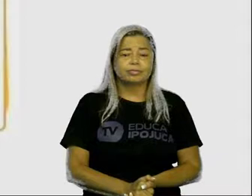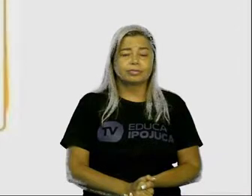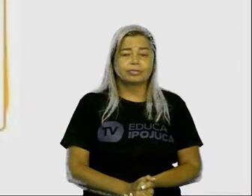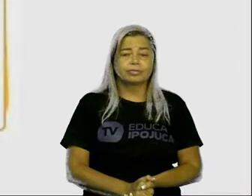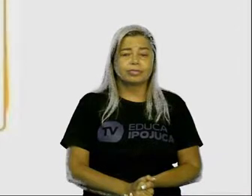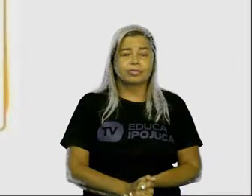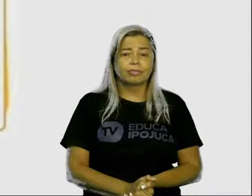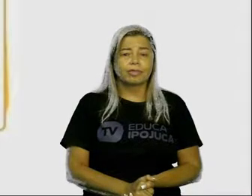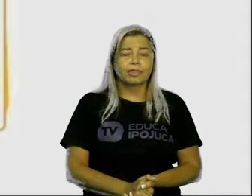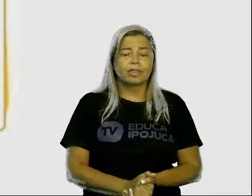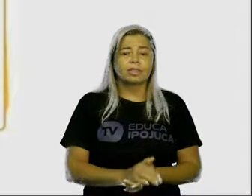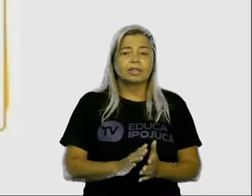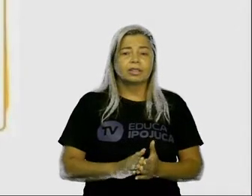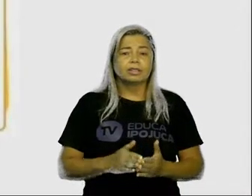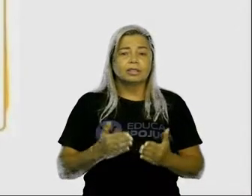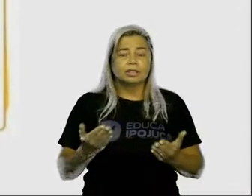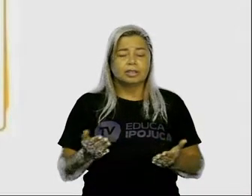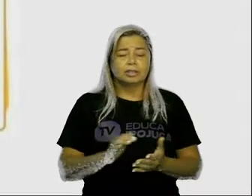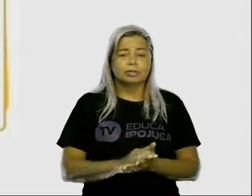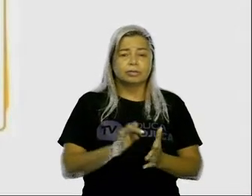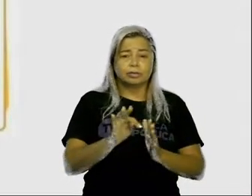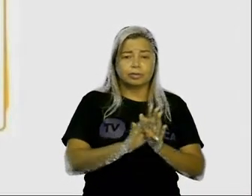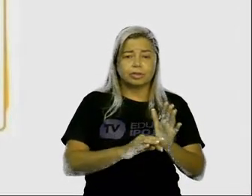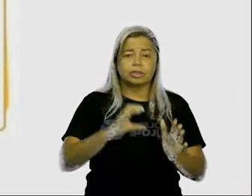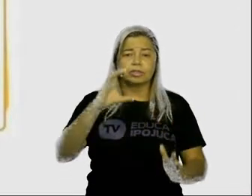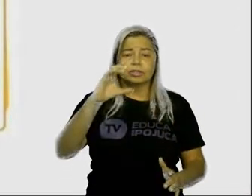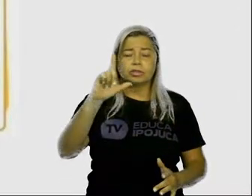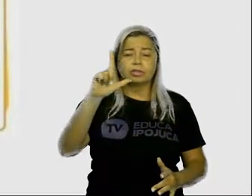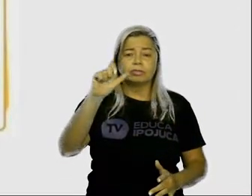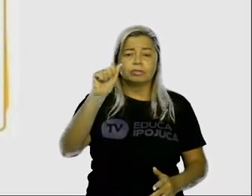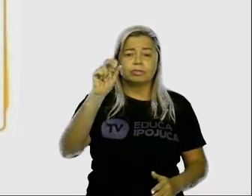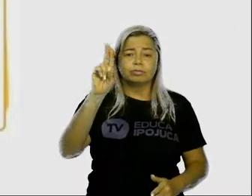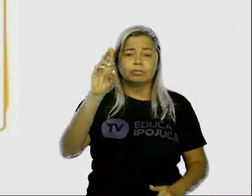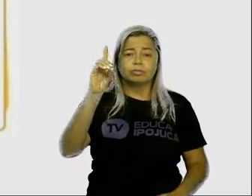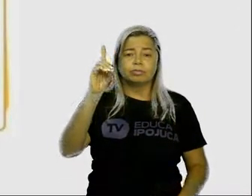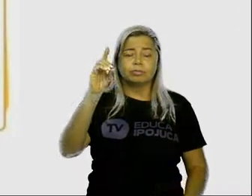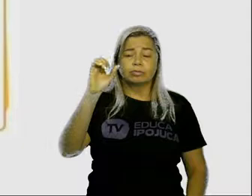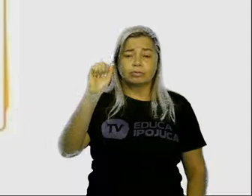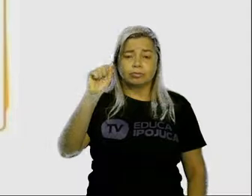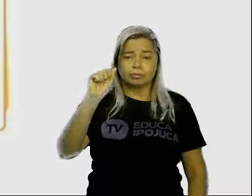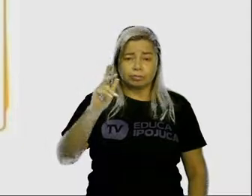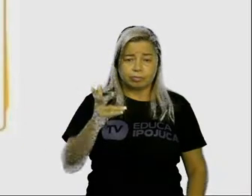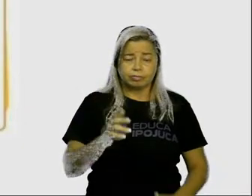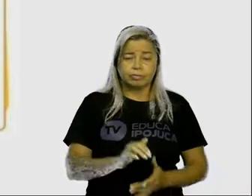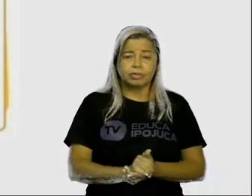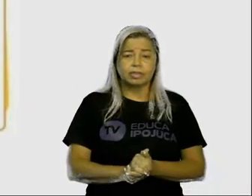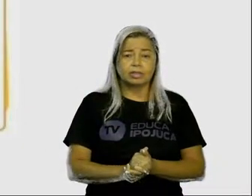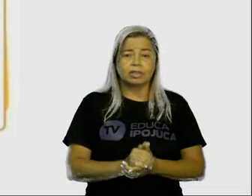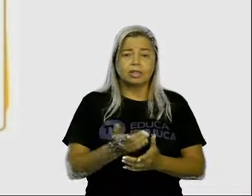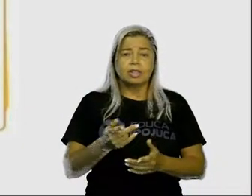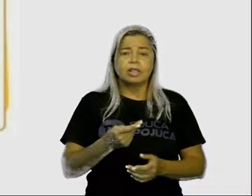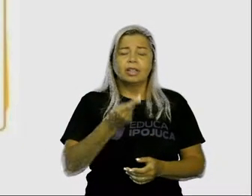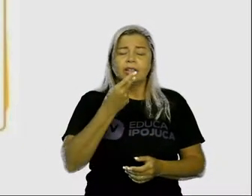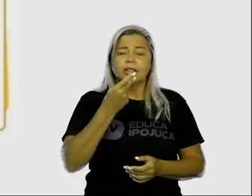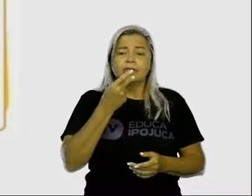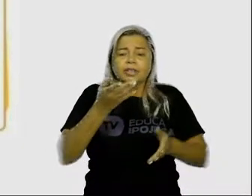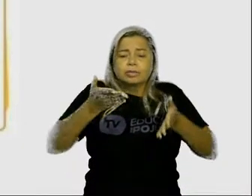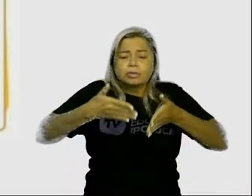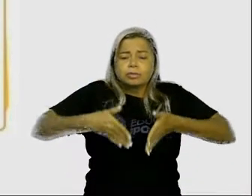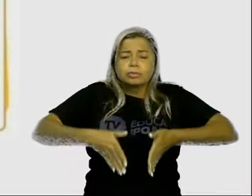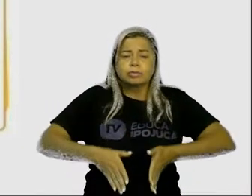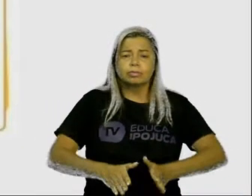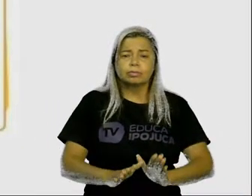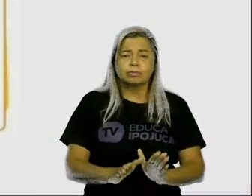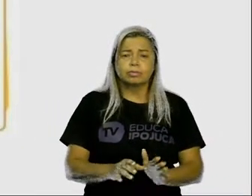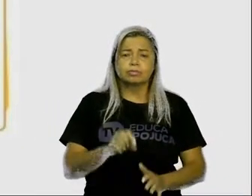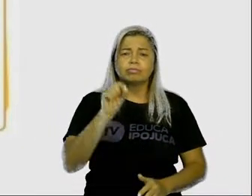Esse texto, né, de Cláudia Arlenden, ela fala sobre o nascimento de um ponto,